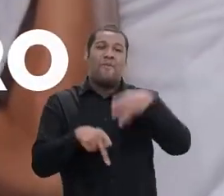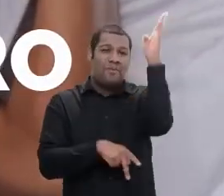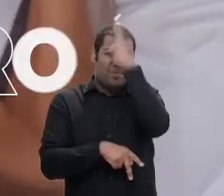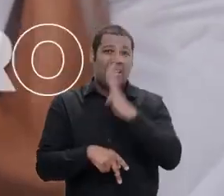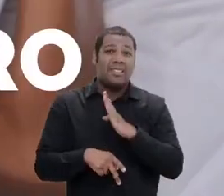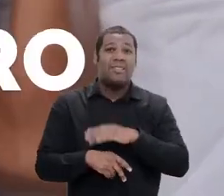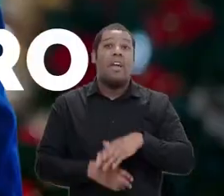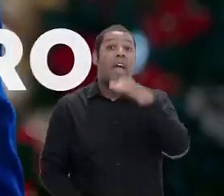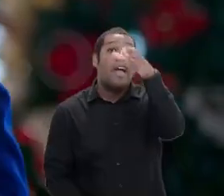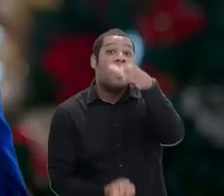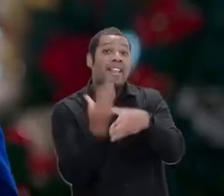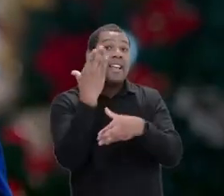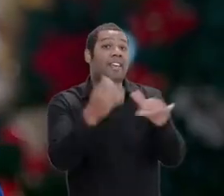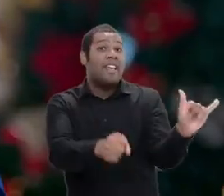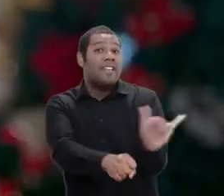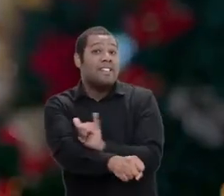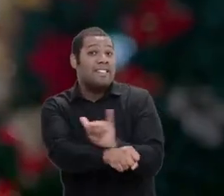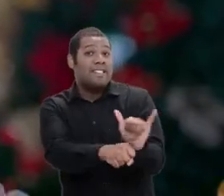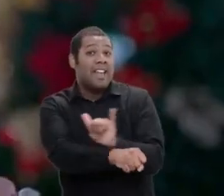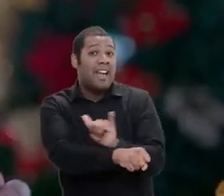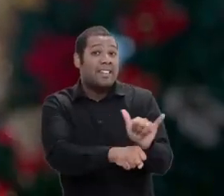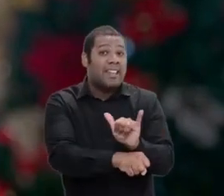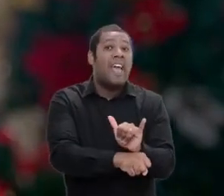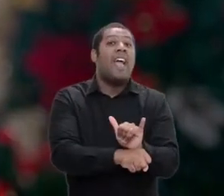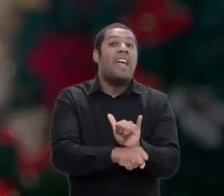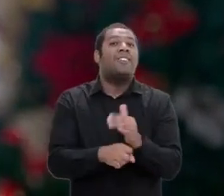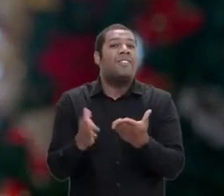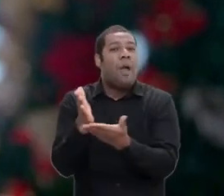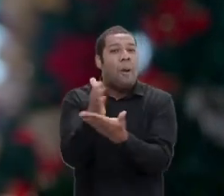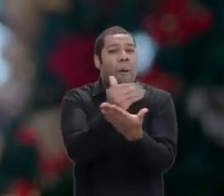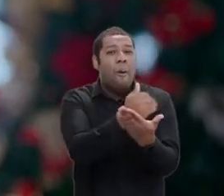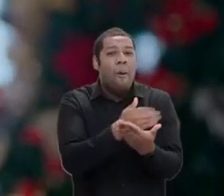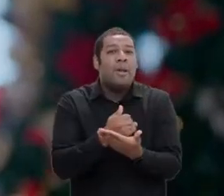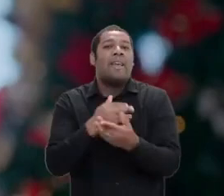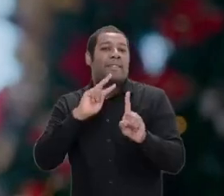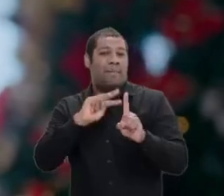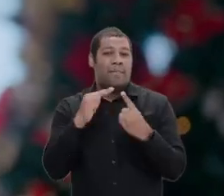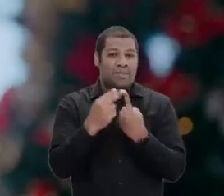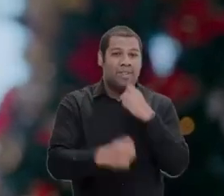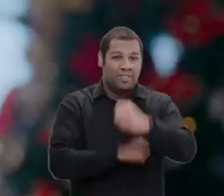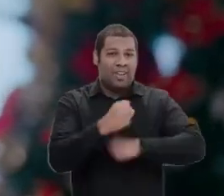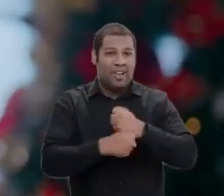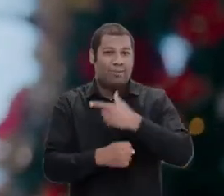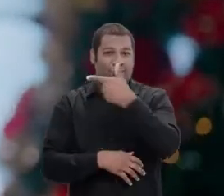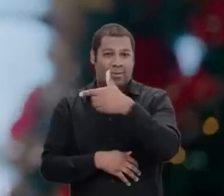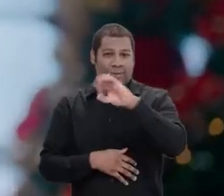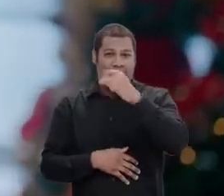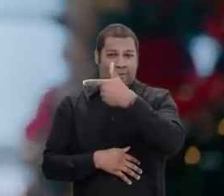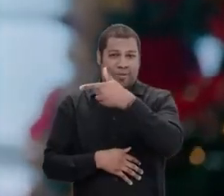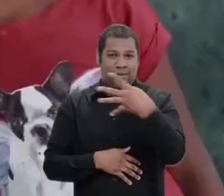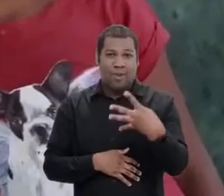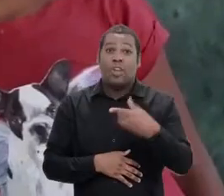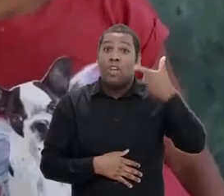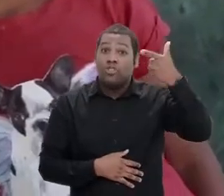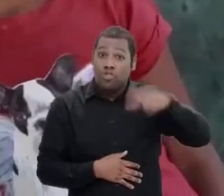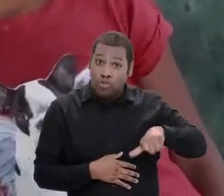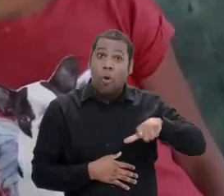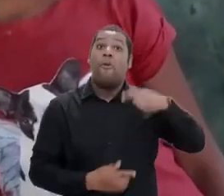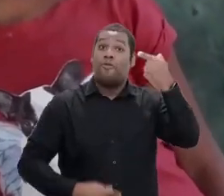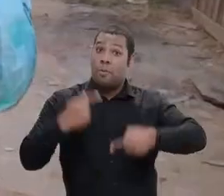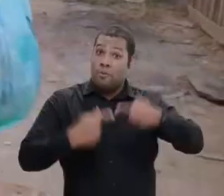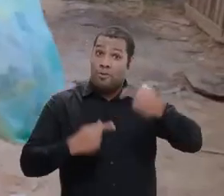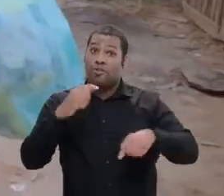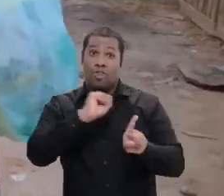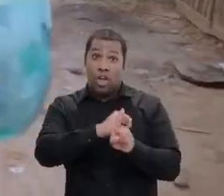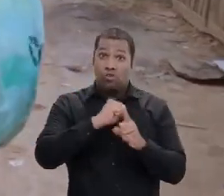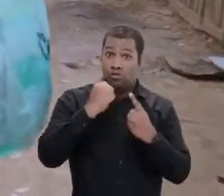povo brasileiro. Criamos todas as condições para termos uma colheita generosa em 2024. Trouxemos de volta